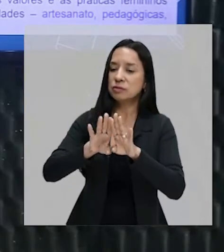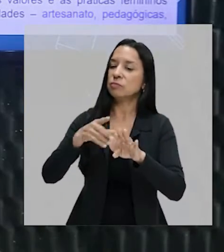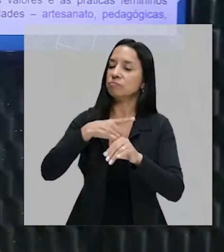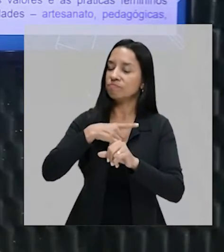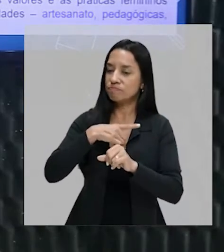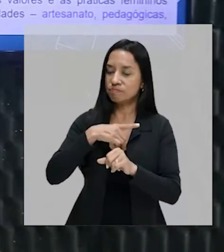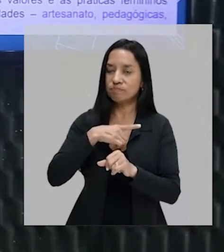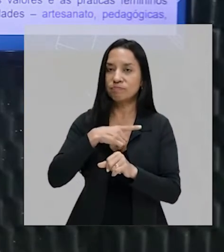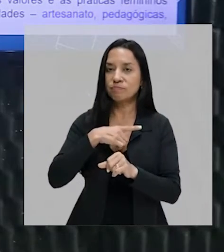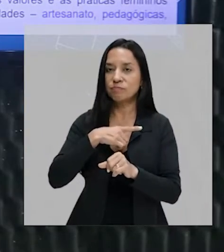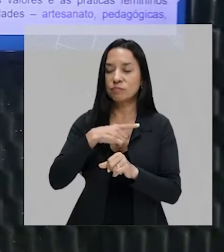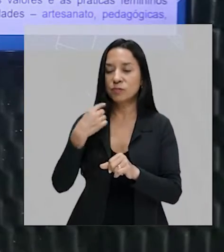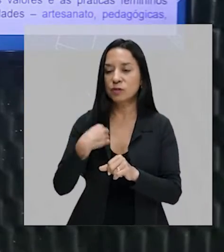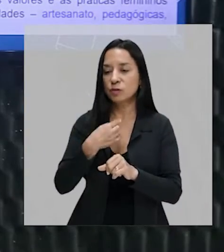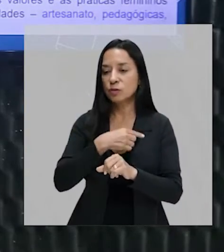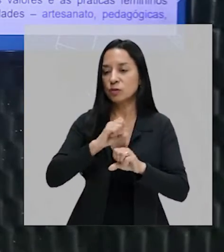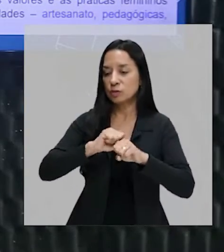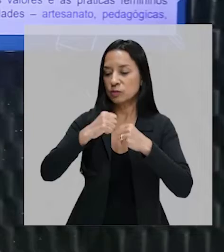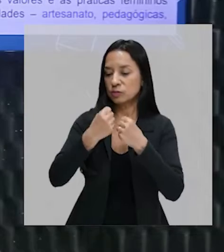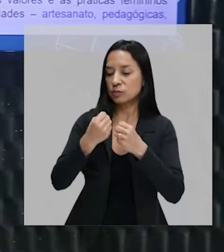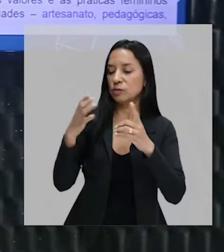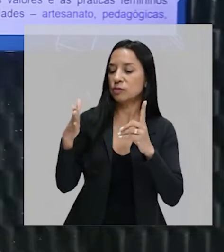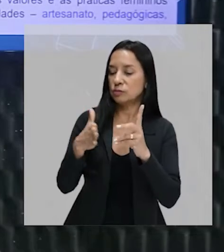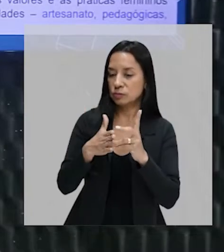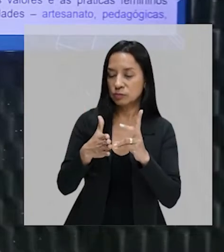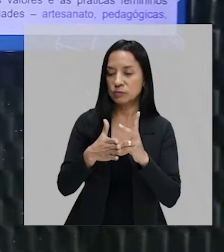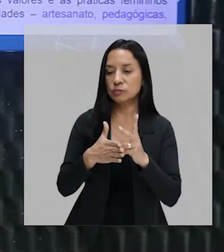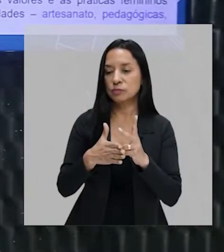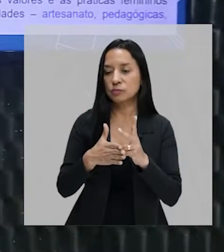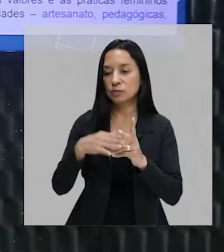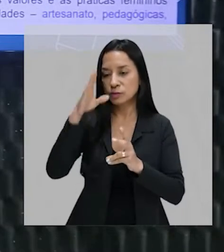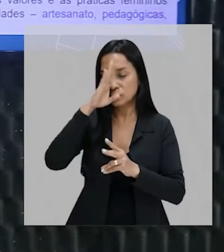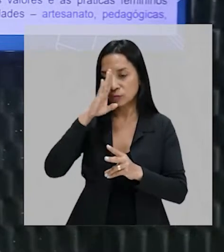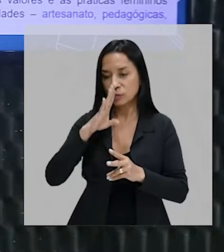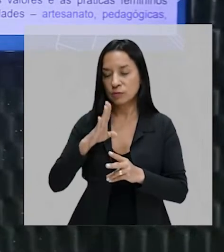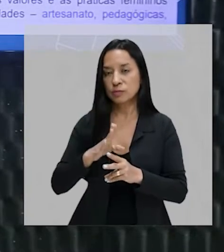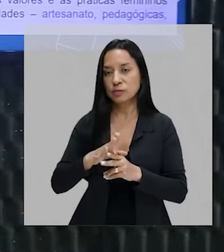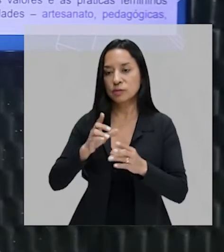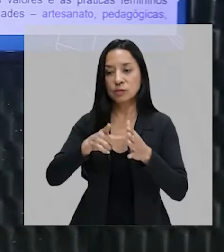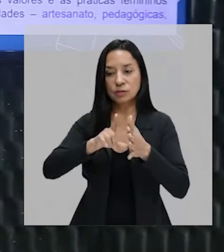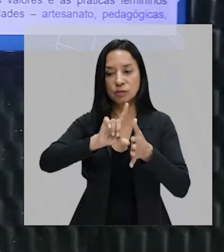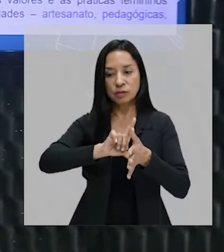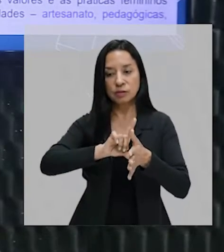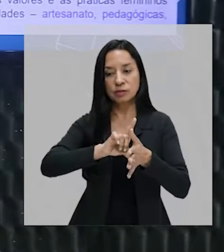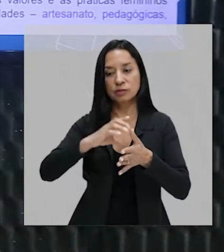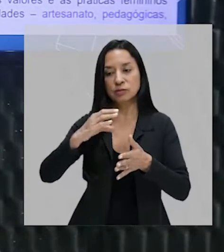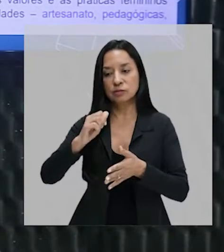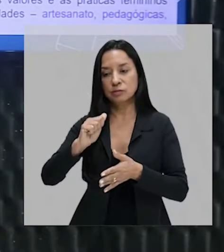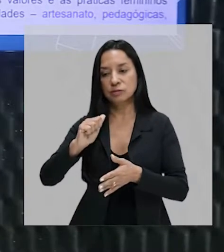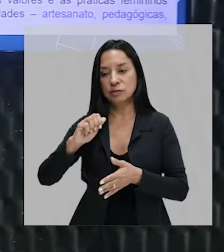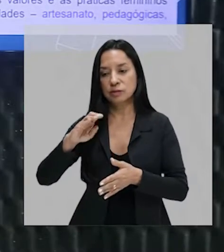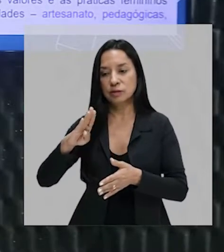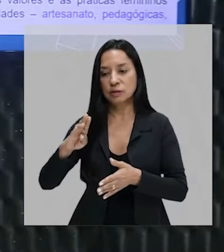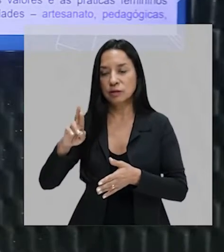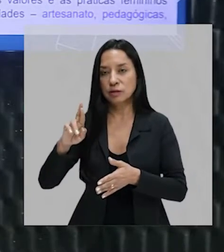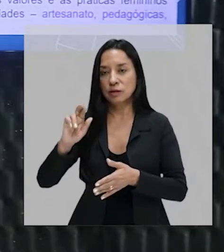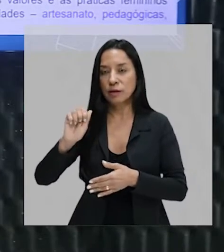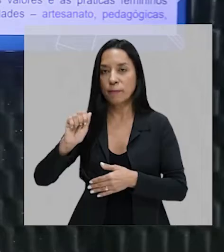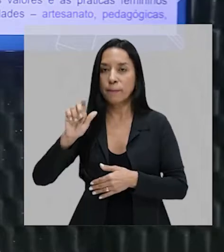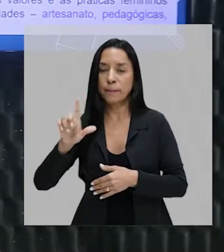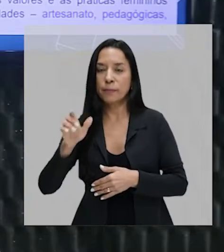existia em nossas sociedades indígenas do Brasil antes de Cabral por exemplo